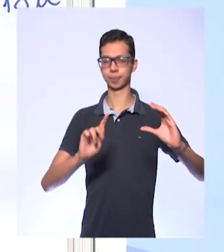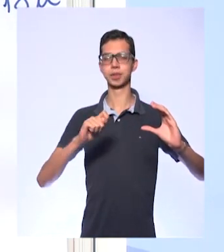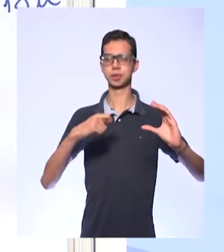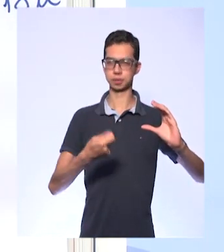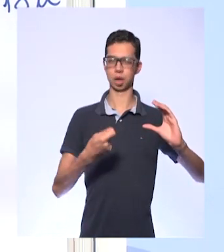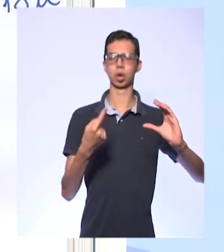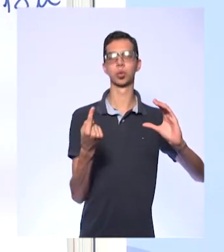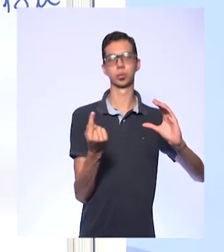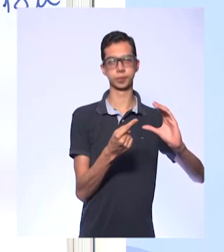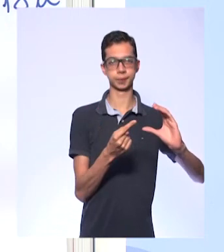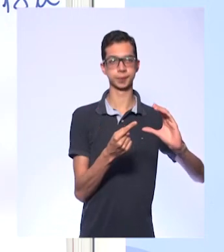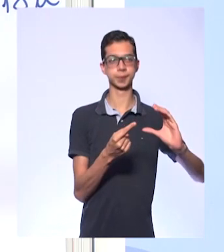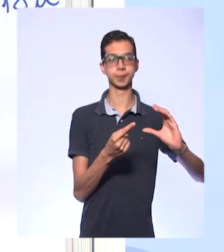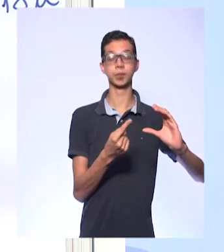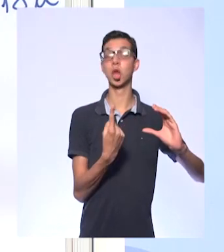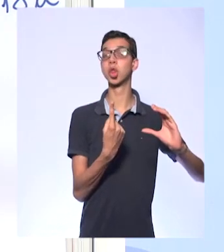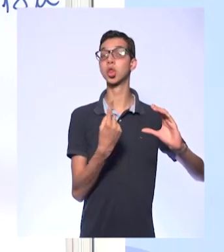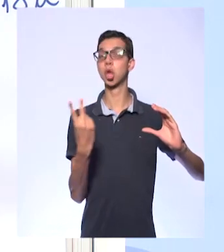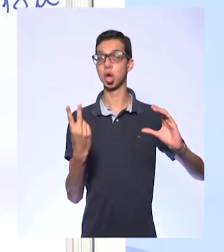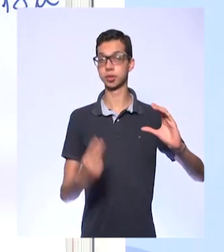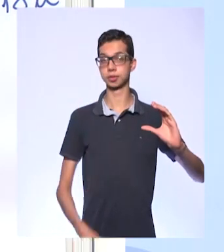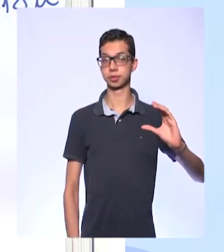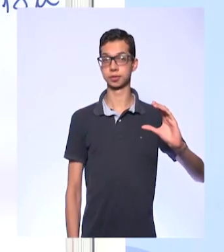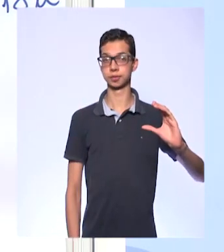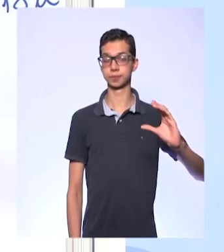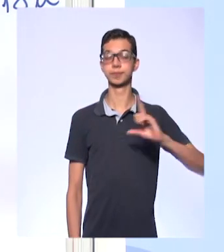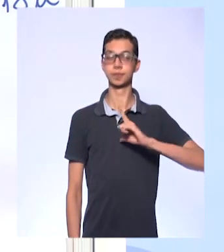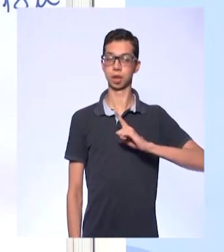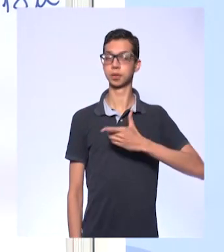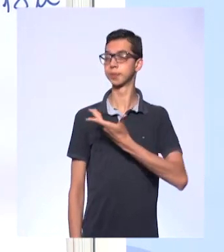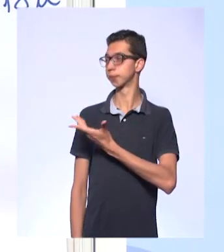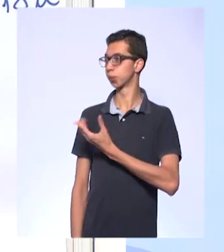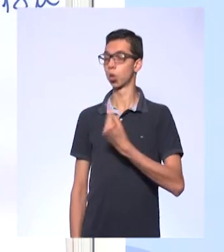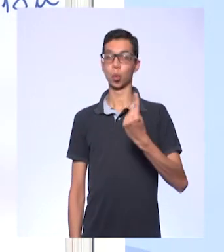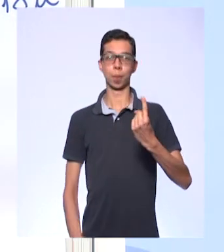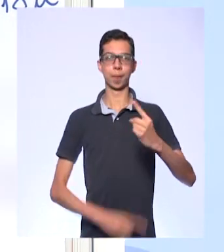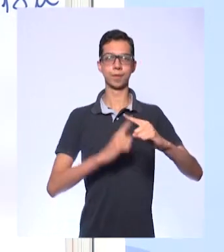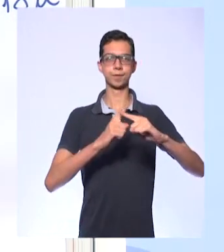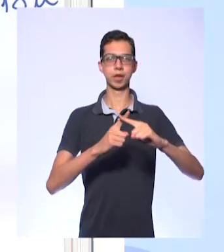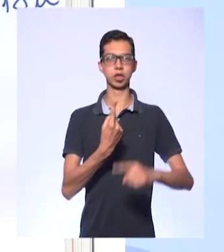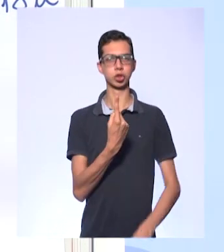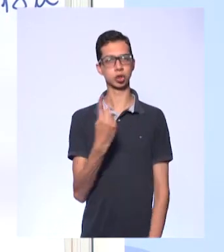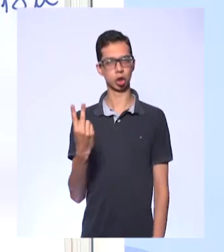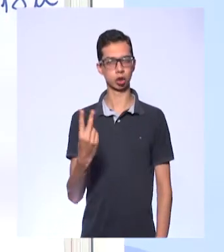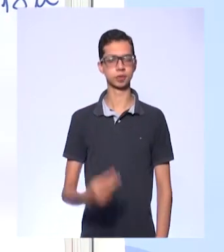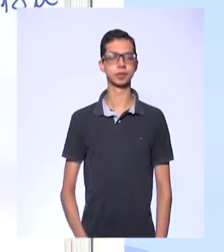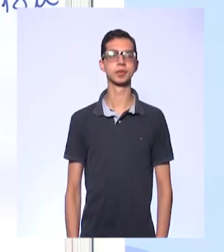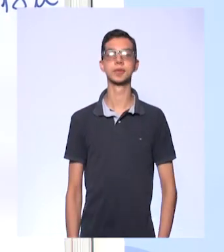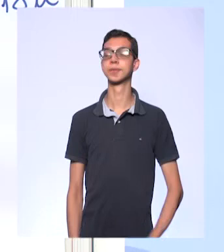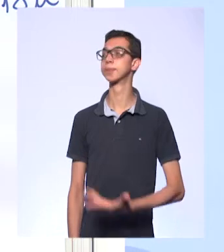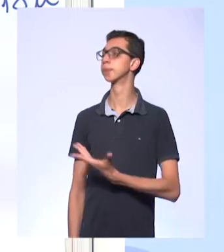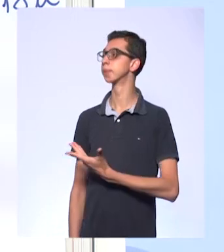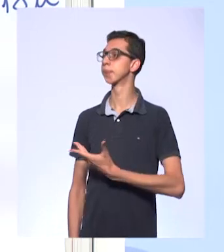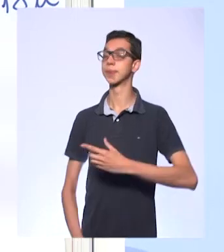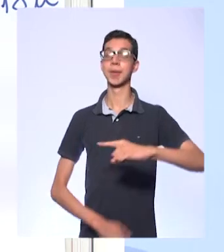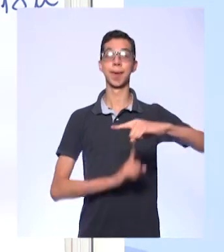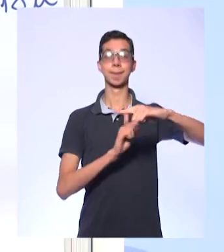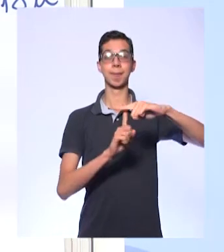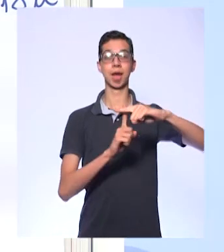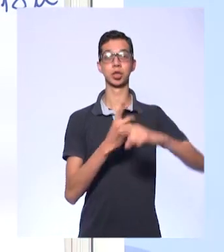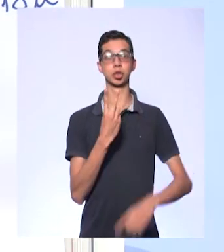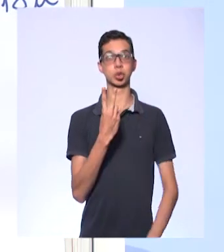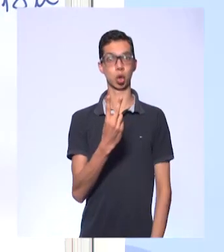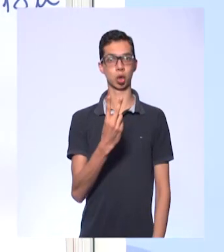vale 12. Então, eu tenho aqui, ó, 1 vezes 12, mais 2